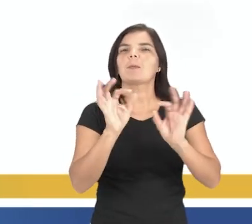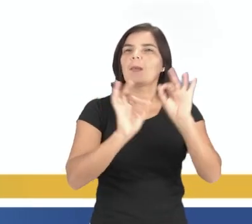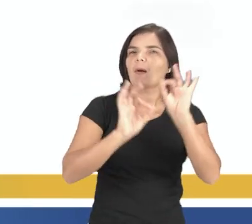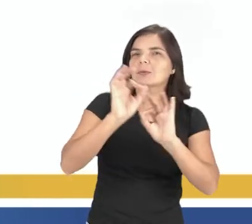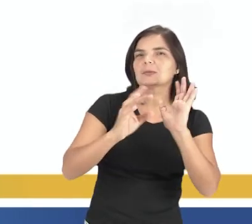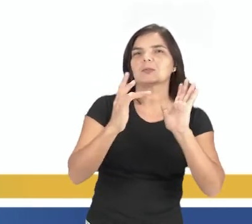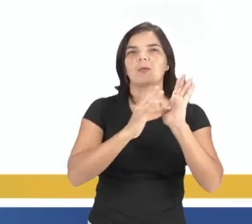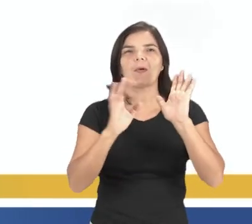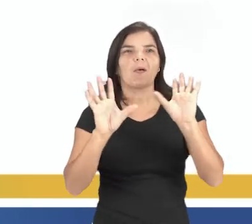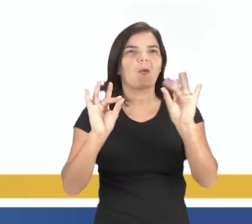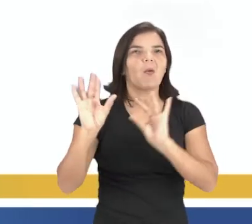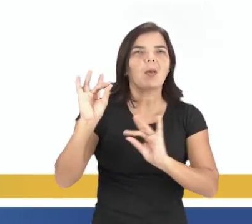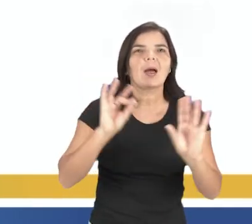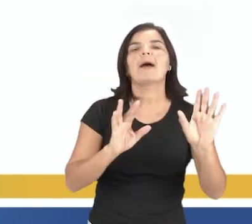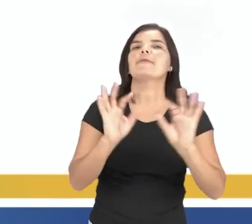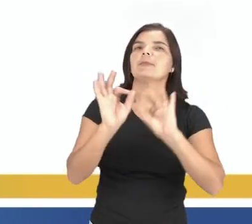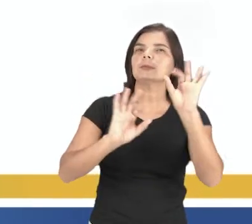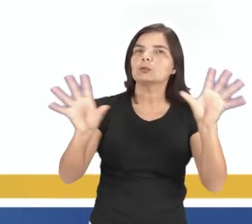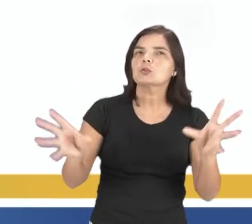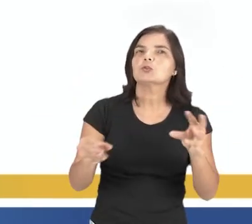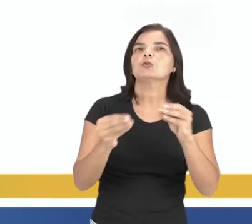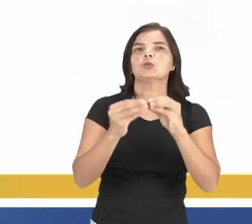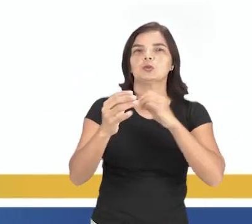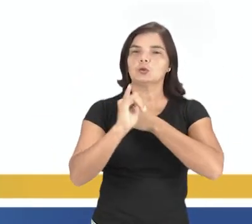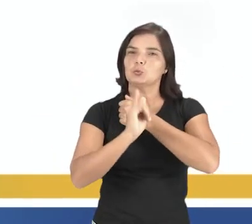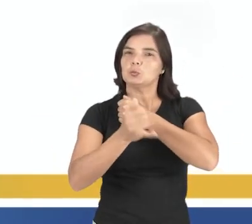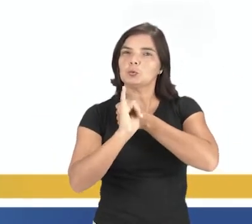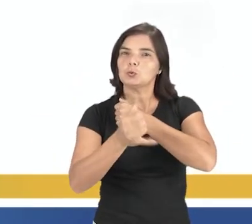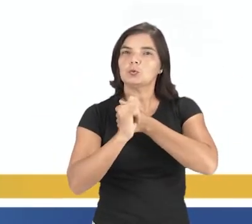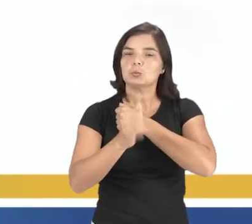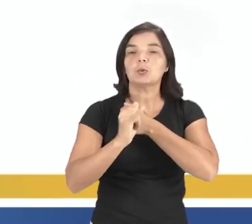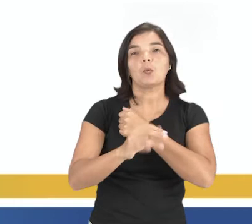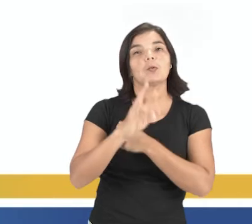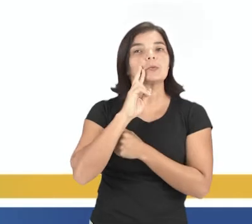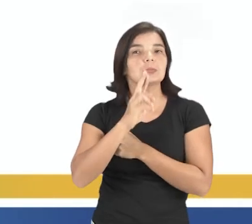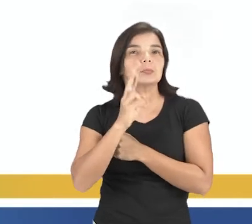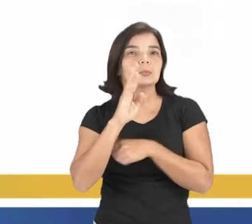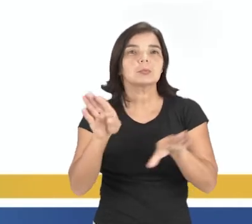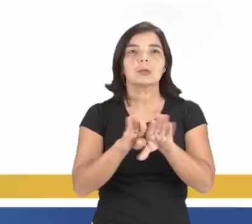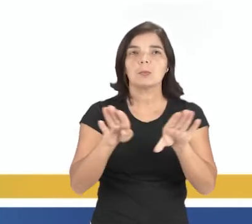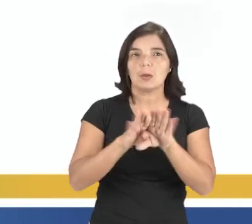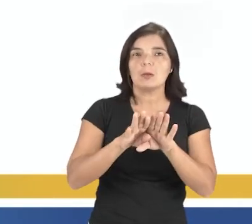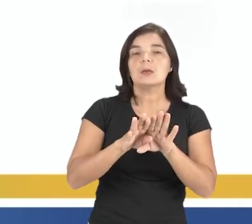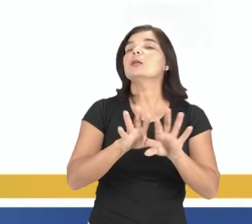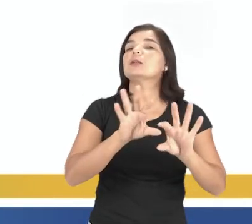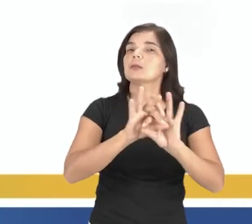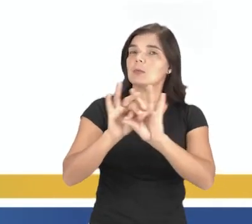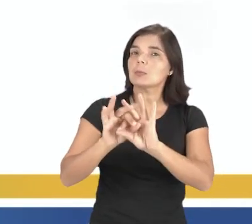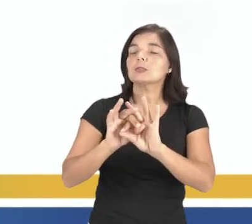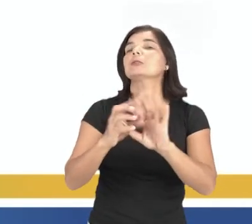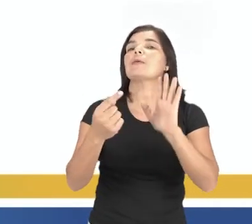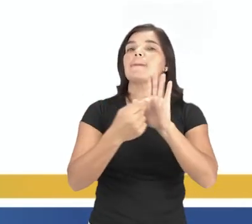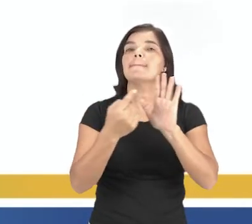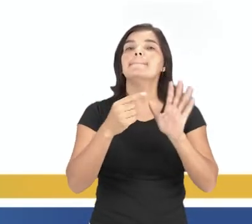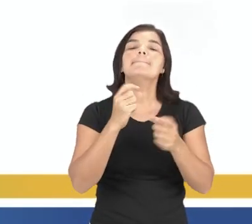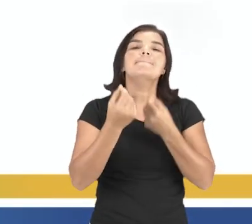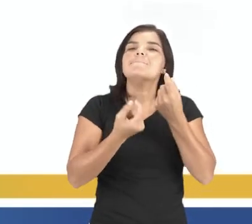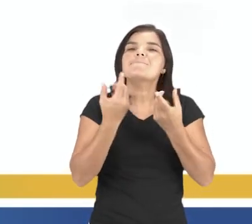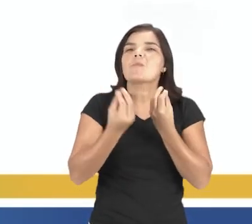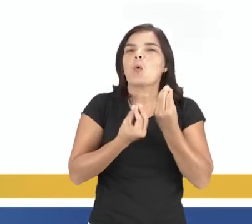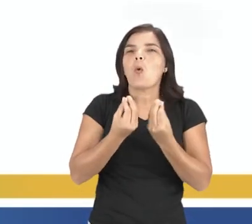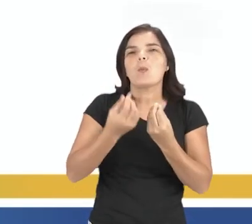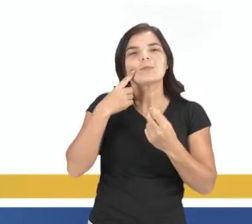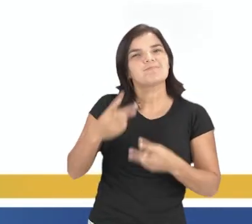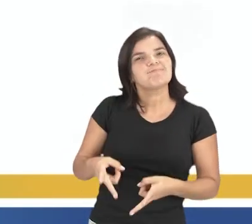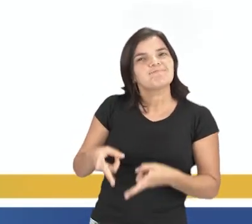gráficos, montagens, colagens. Formas reduzidas, mini-contos, mini-crônicas, intertextualidade e metalinguagem. Então, do que nós